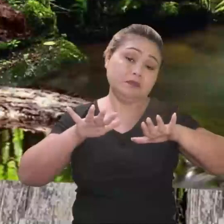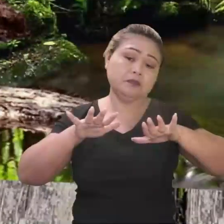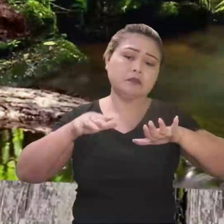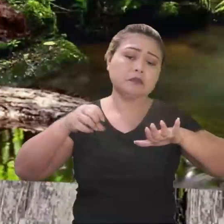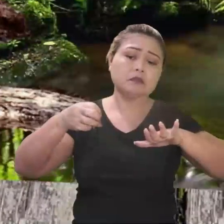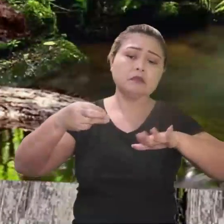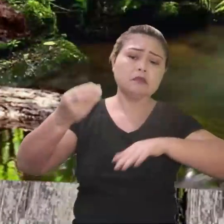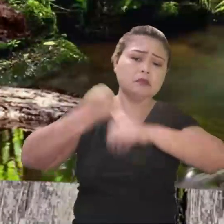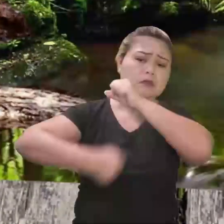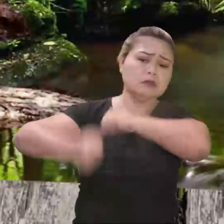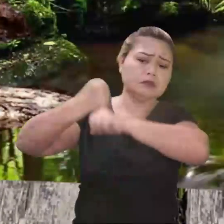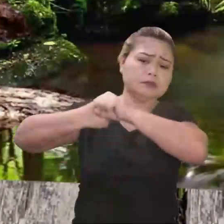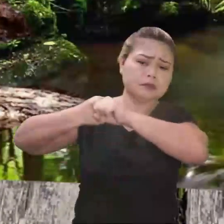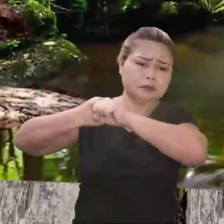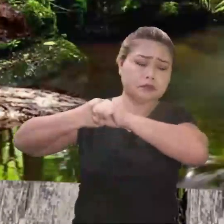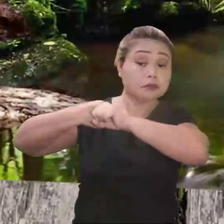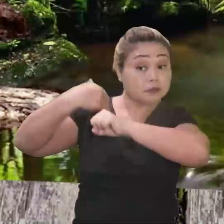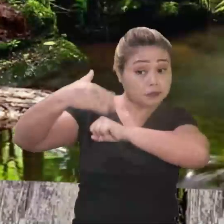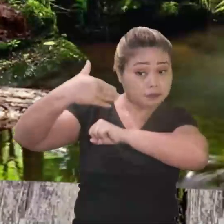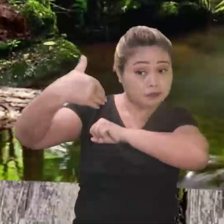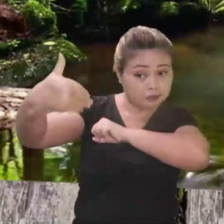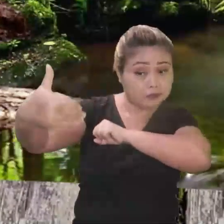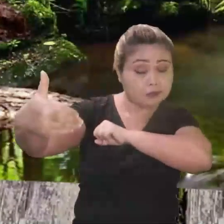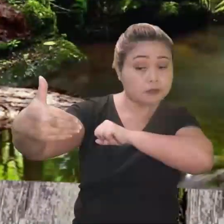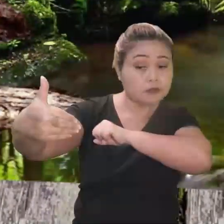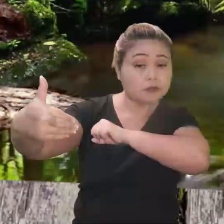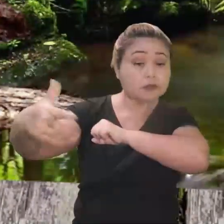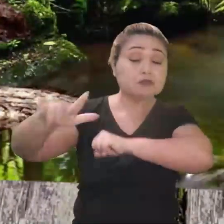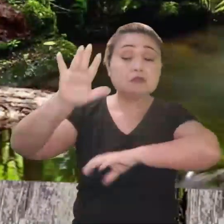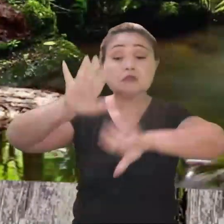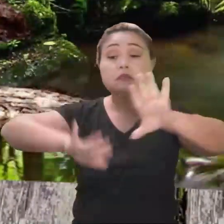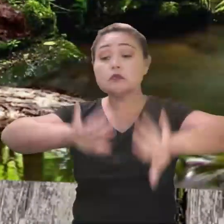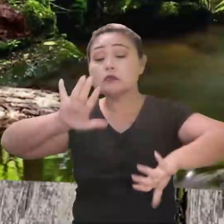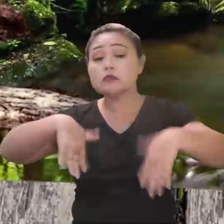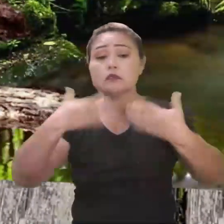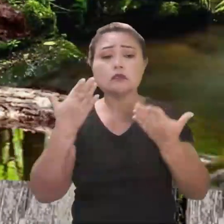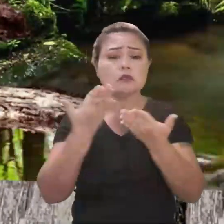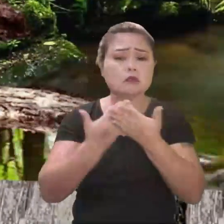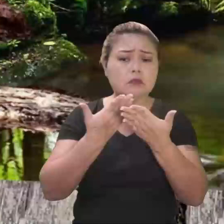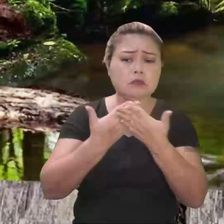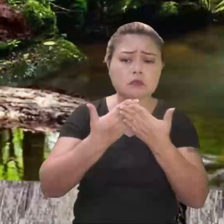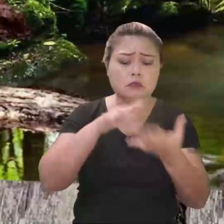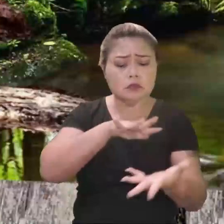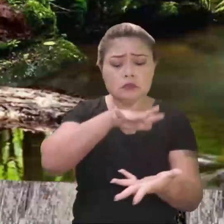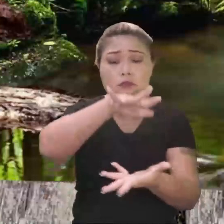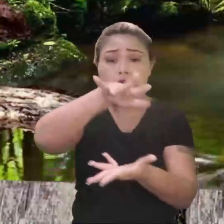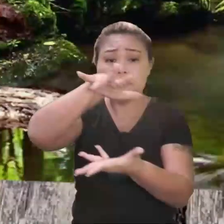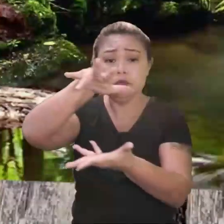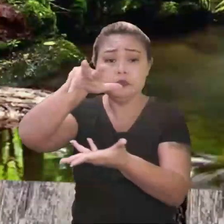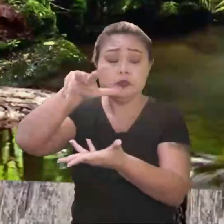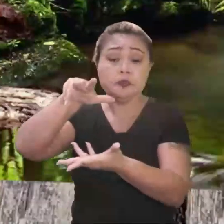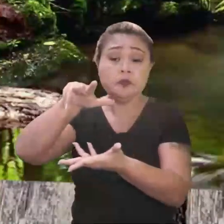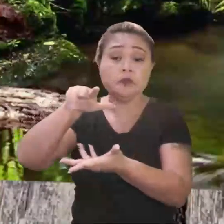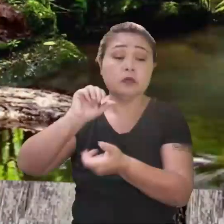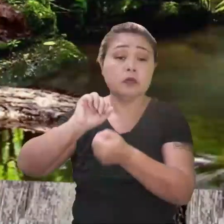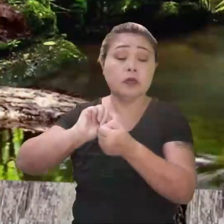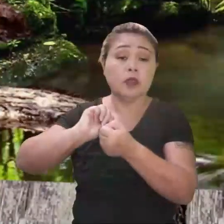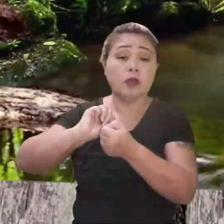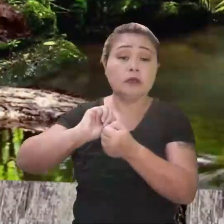milhares de anos, daqui a um tempo, quem sabe, alguém pode estar estudando em algum lugar do planeta,